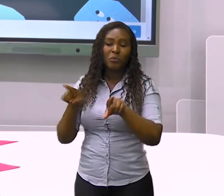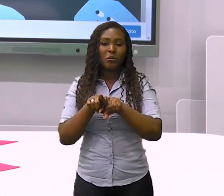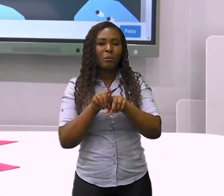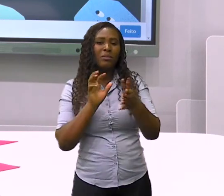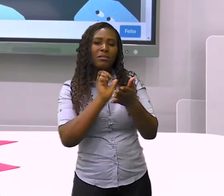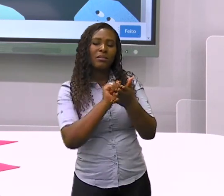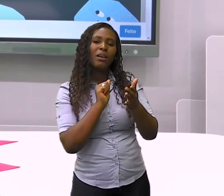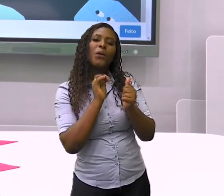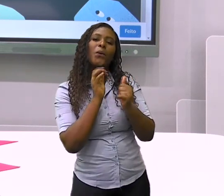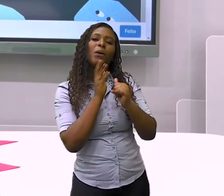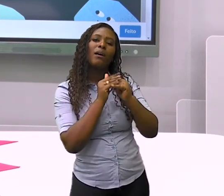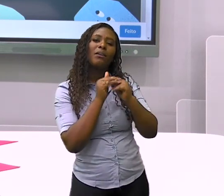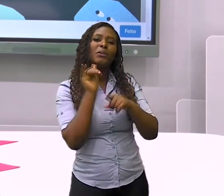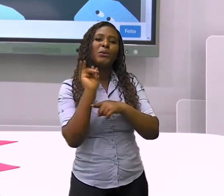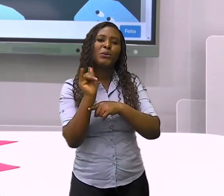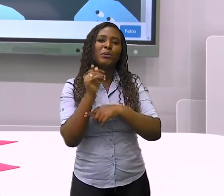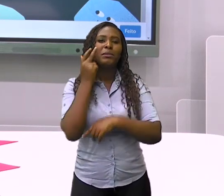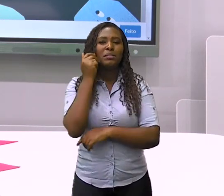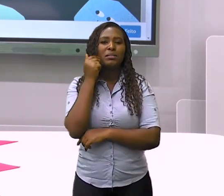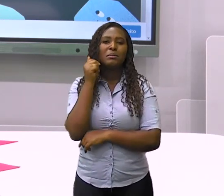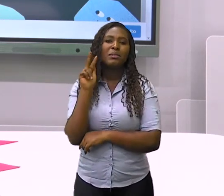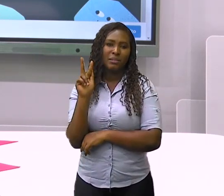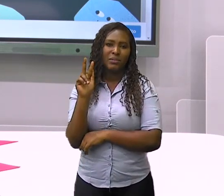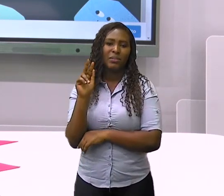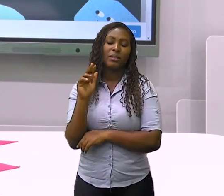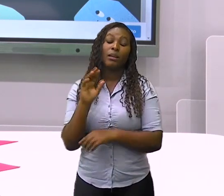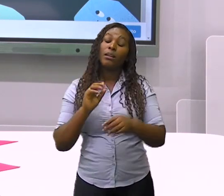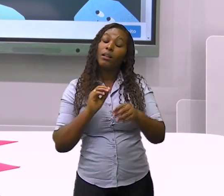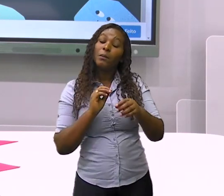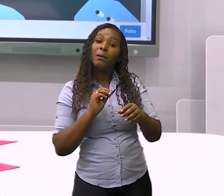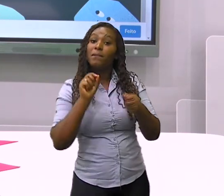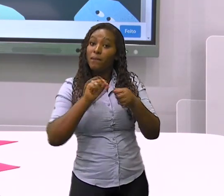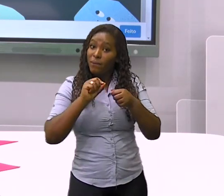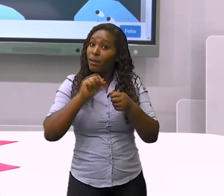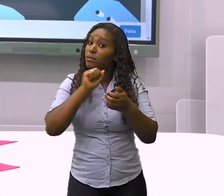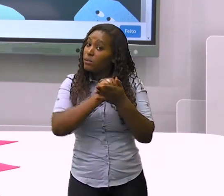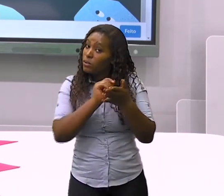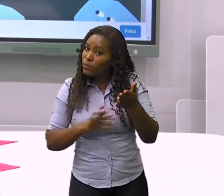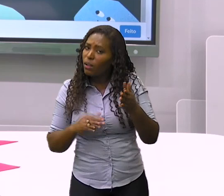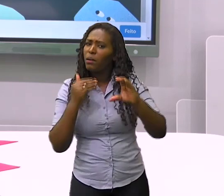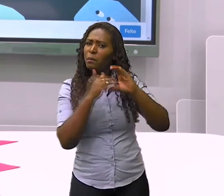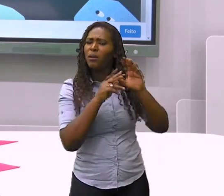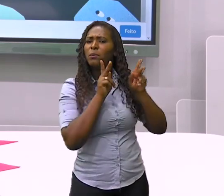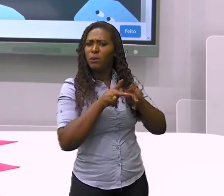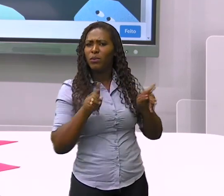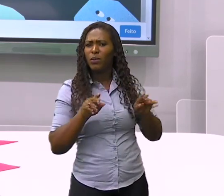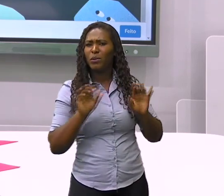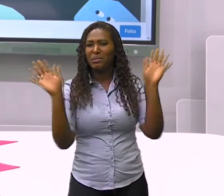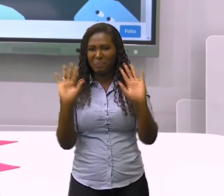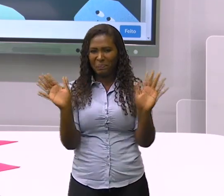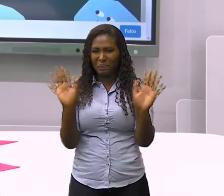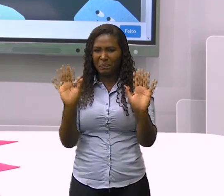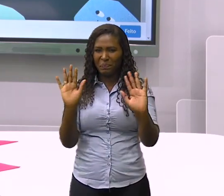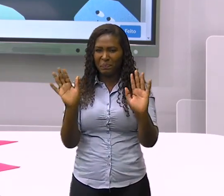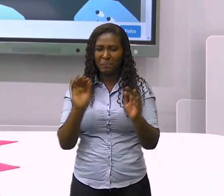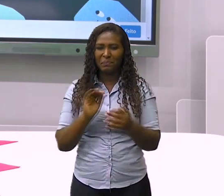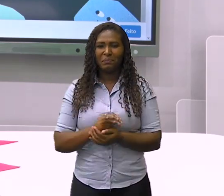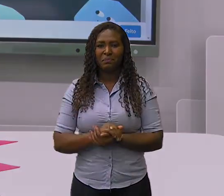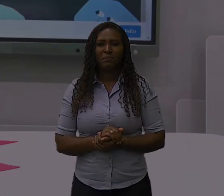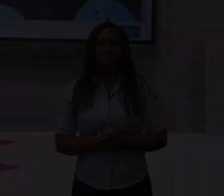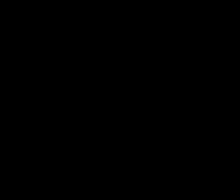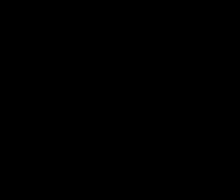Se inscreva também no nosso canal do YouTube. Façam as atividades e enviem para os professores. Até a próxima!